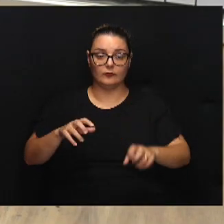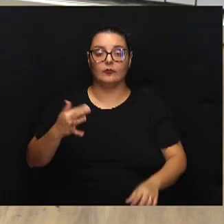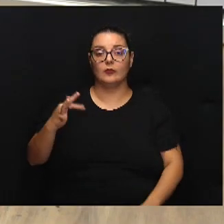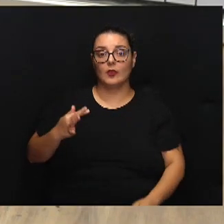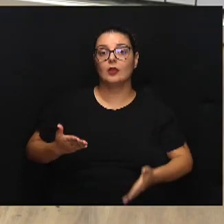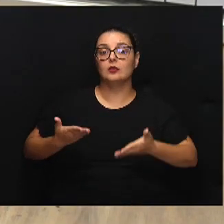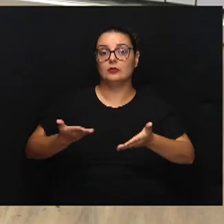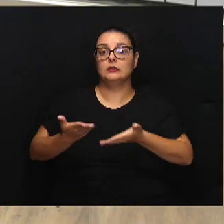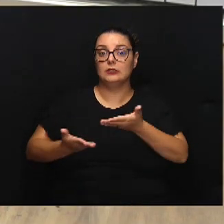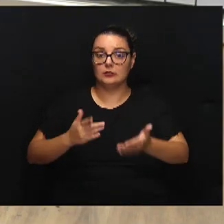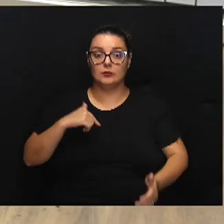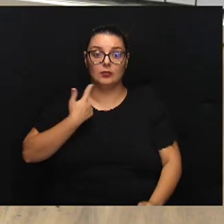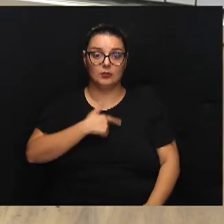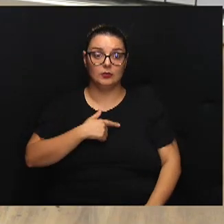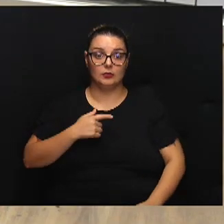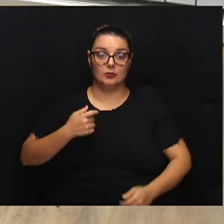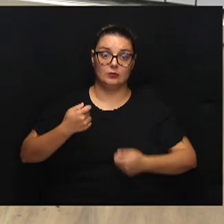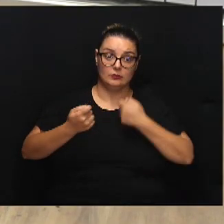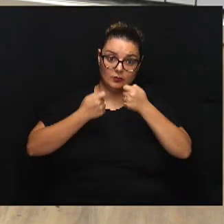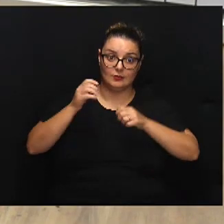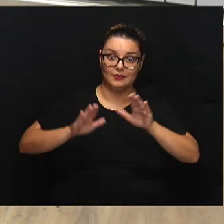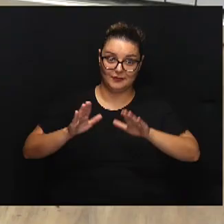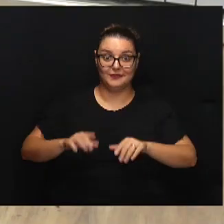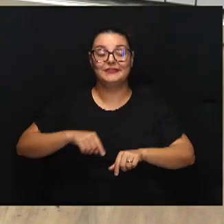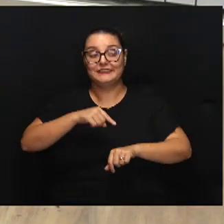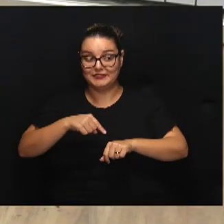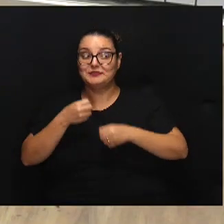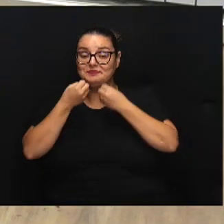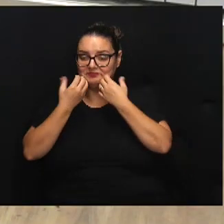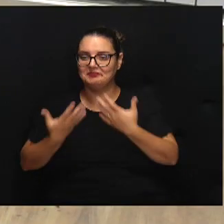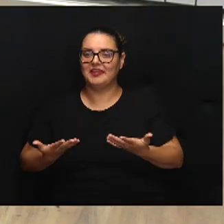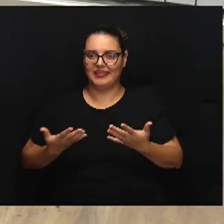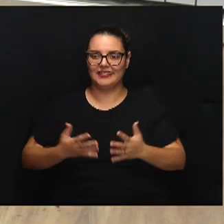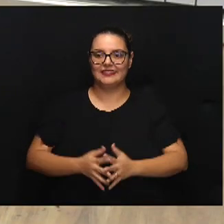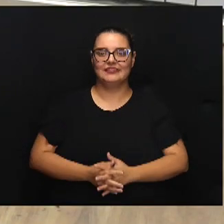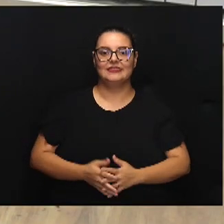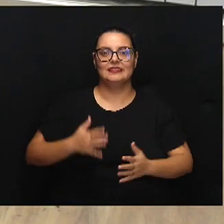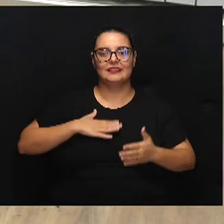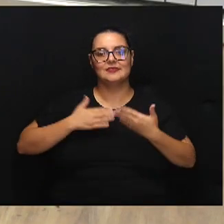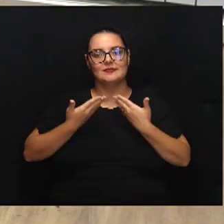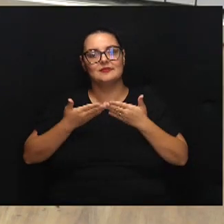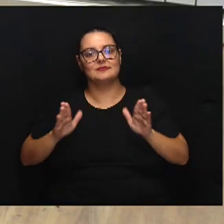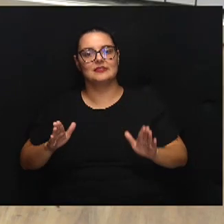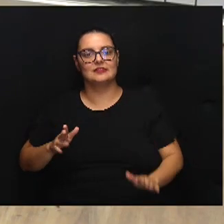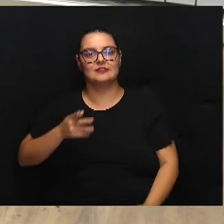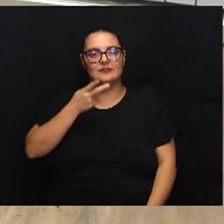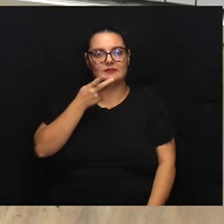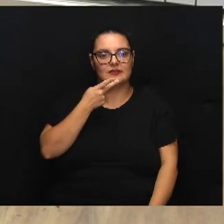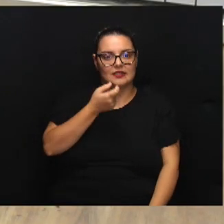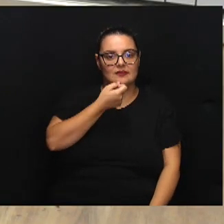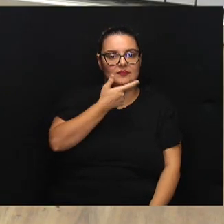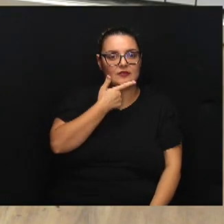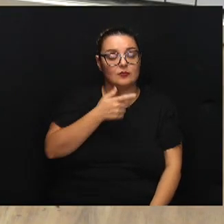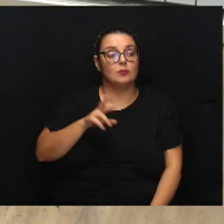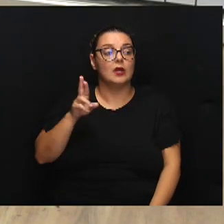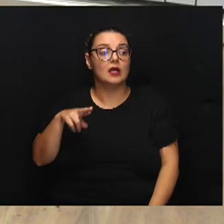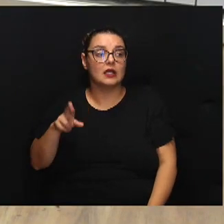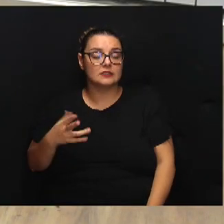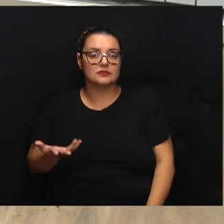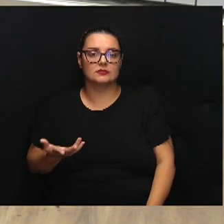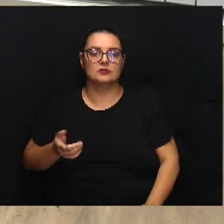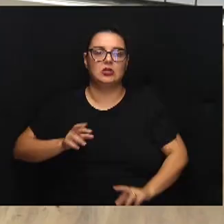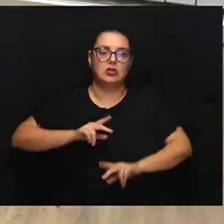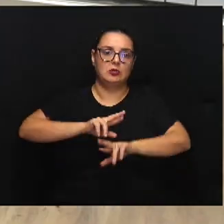tratar aqui no nosso Questão de Ordem, que está rendendo muito bem. Na minha abertura eu citei, Fernanda, um possível motivo para